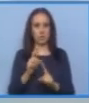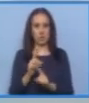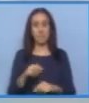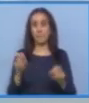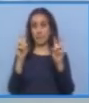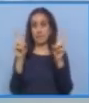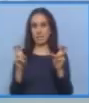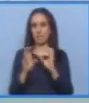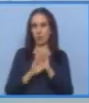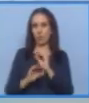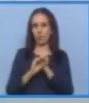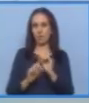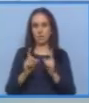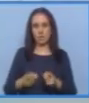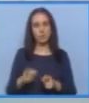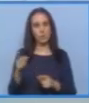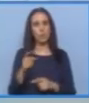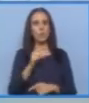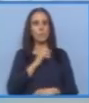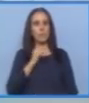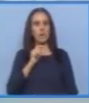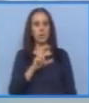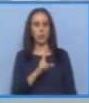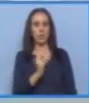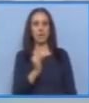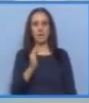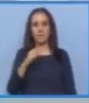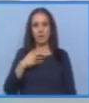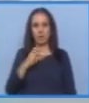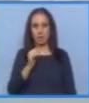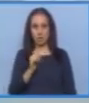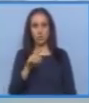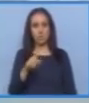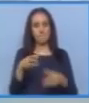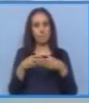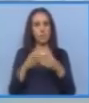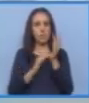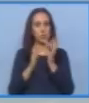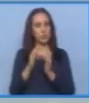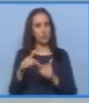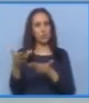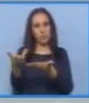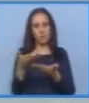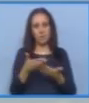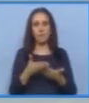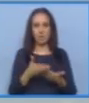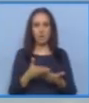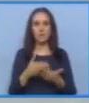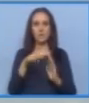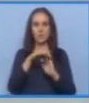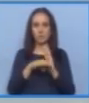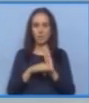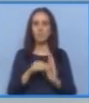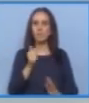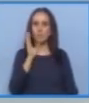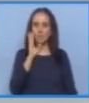para o início de conversa com o padre Rui Fernandes, da Companhia de Jesus, e hoje convidado do programa Eclésia. Muito boa tarde. Boa tarde. Obrigado, padre